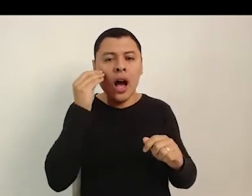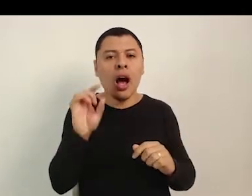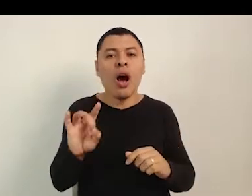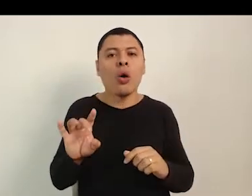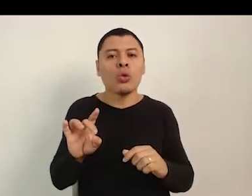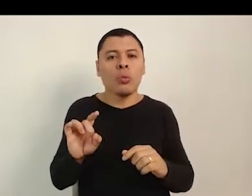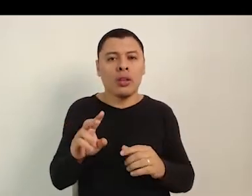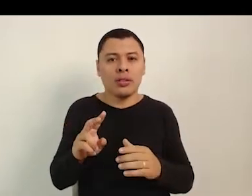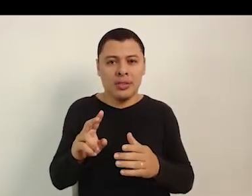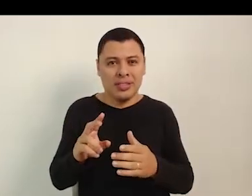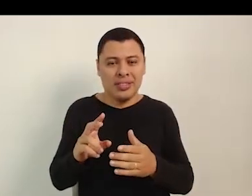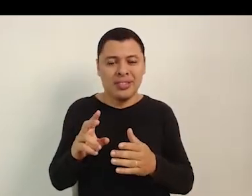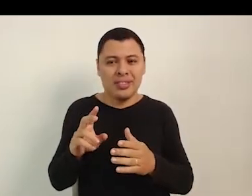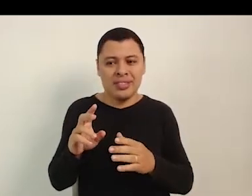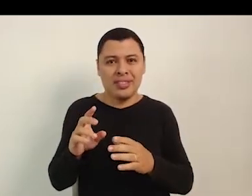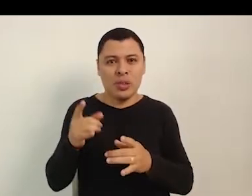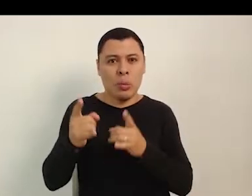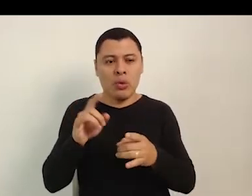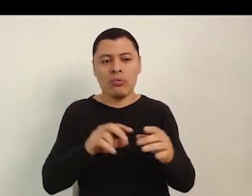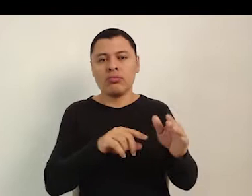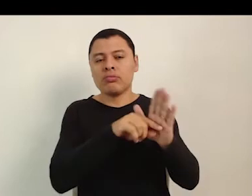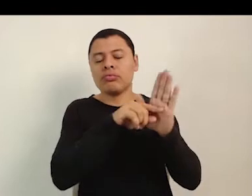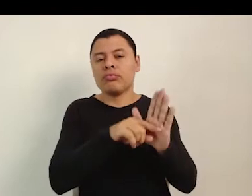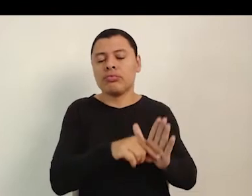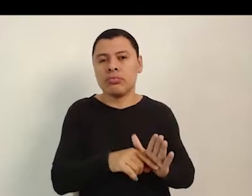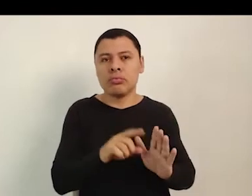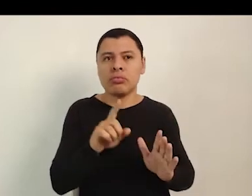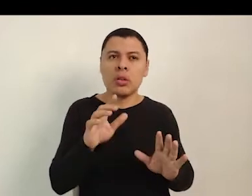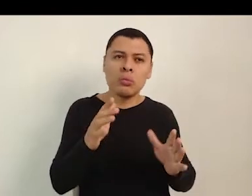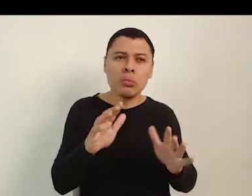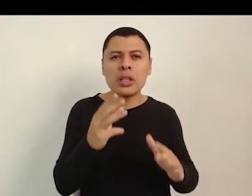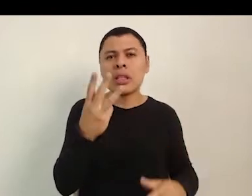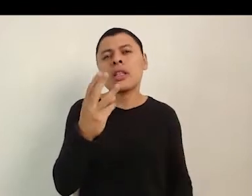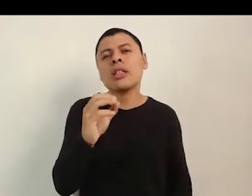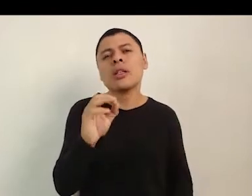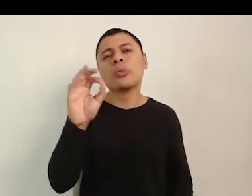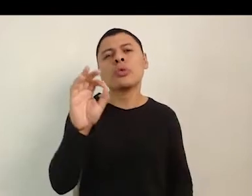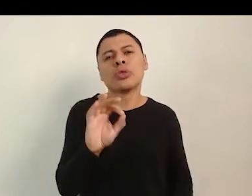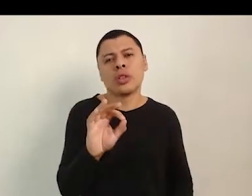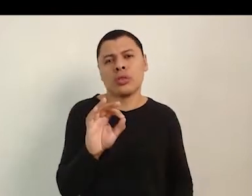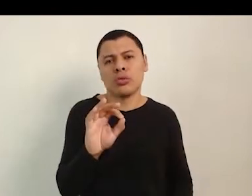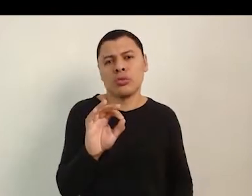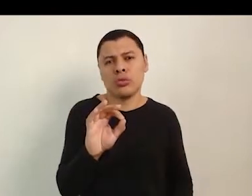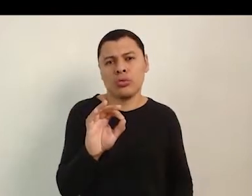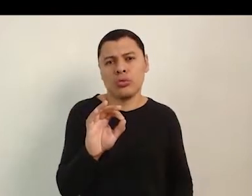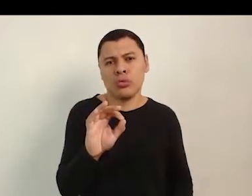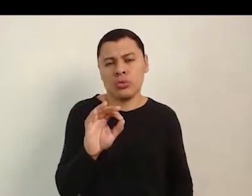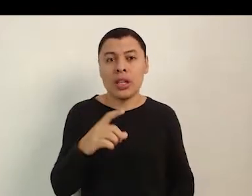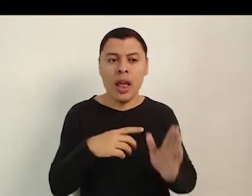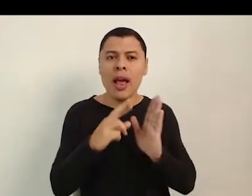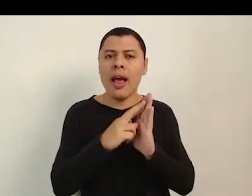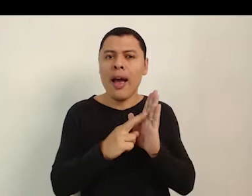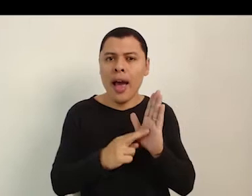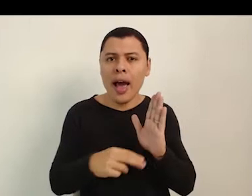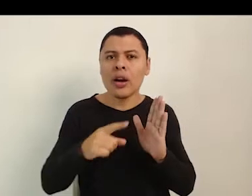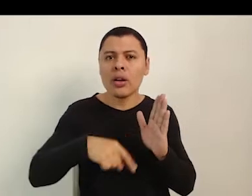automatizada. Que isso representa algo em torno de 30% somente das regras que a gente valida,